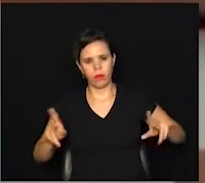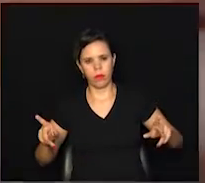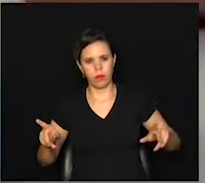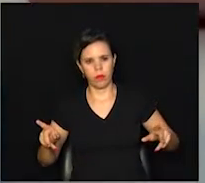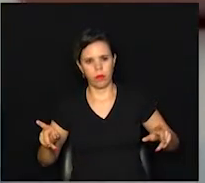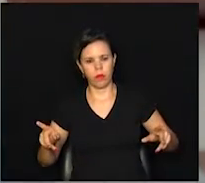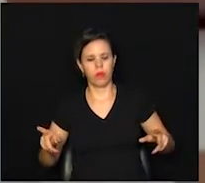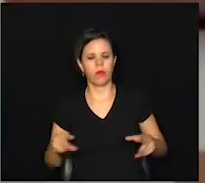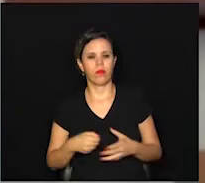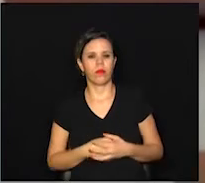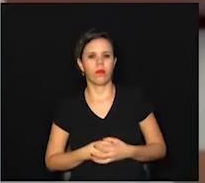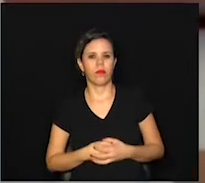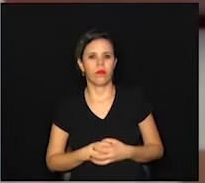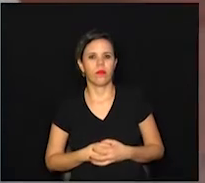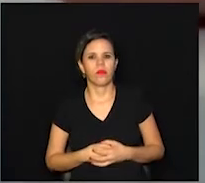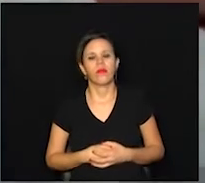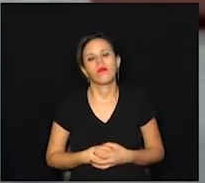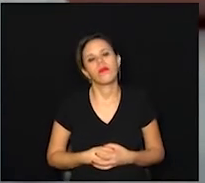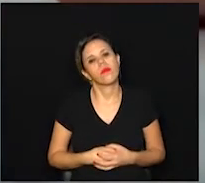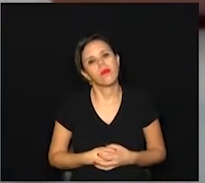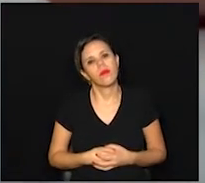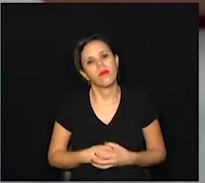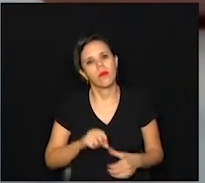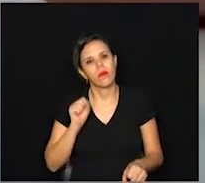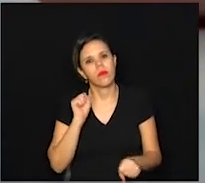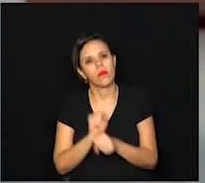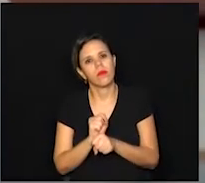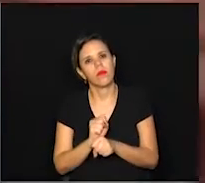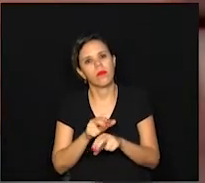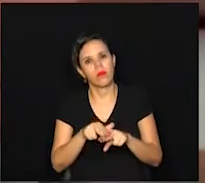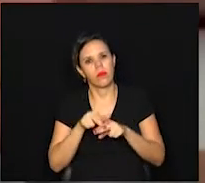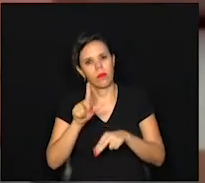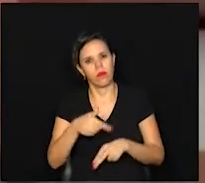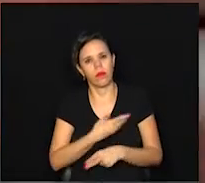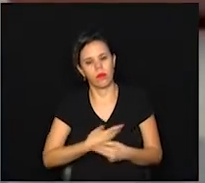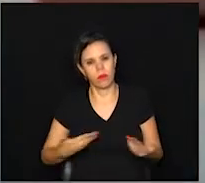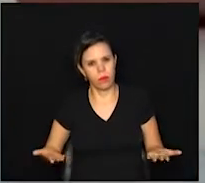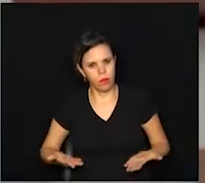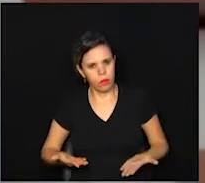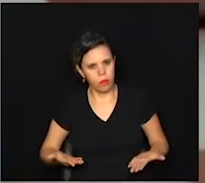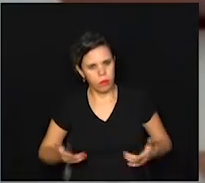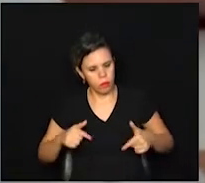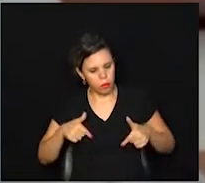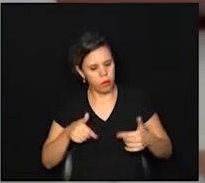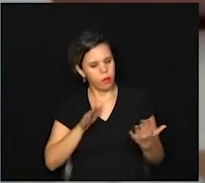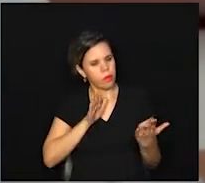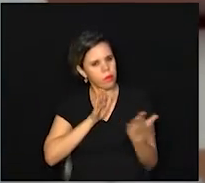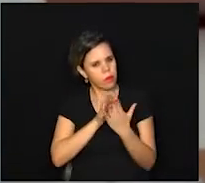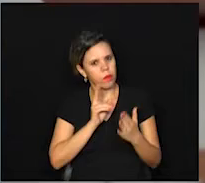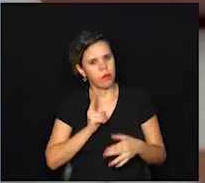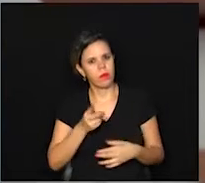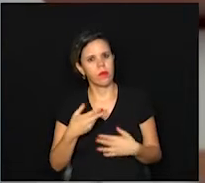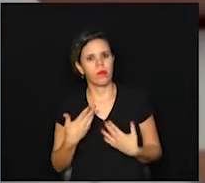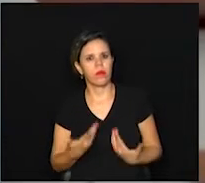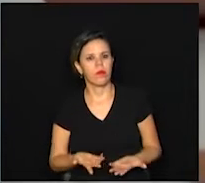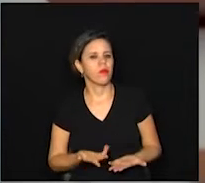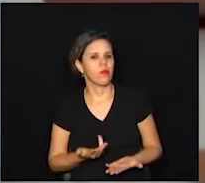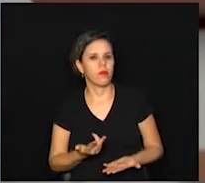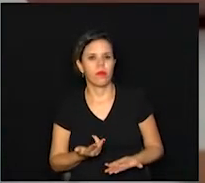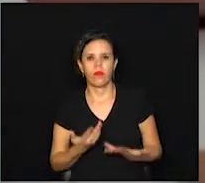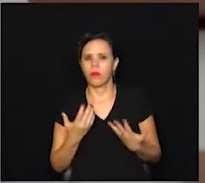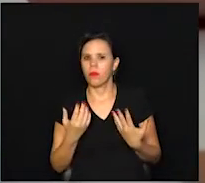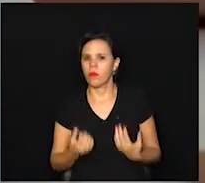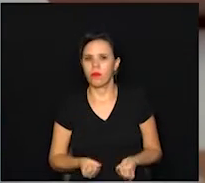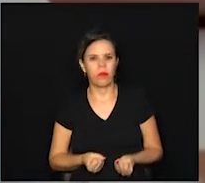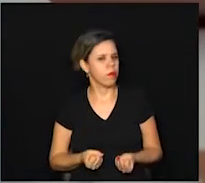está sendo foi rompido por esse governo, né? Está sendo confrontado a todo momento. Eles não topam esse